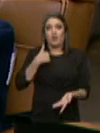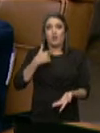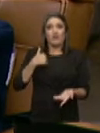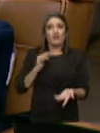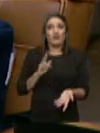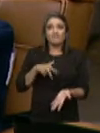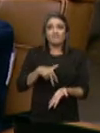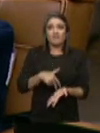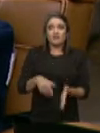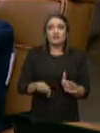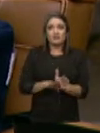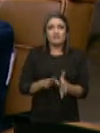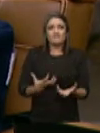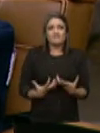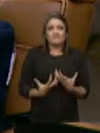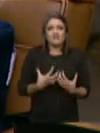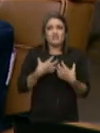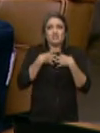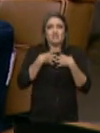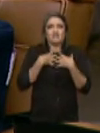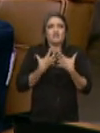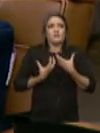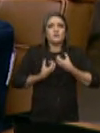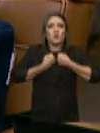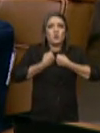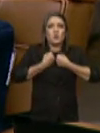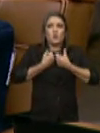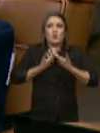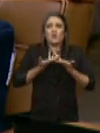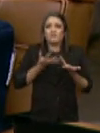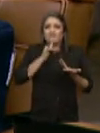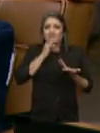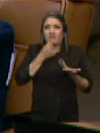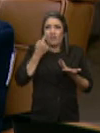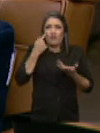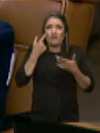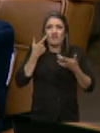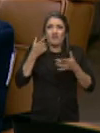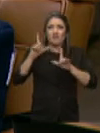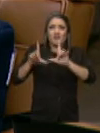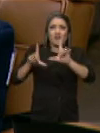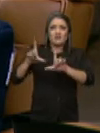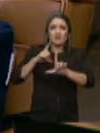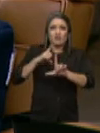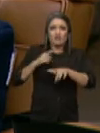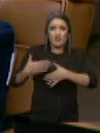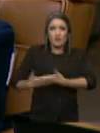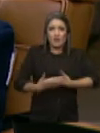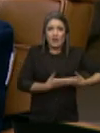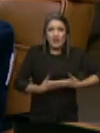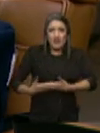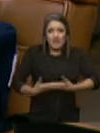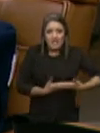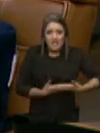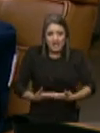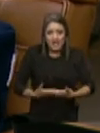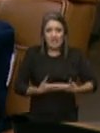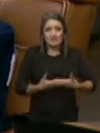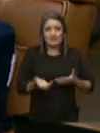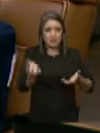impactado pelas cenas que vi agora na televisão, de uma criança recém-nascida sendo tirada dos escombros, ainda